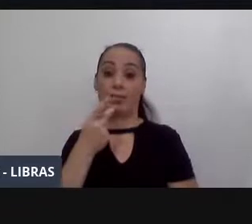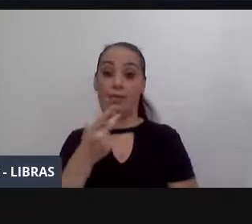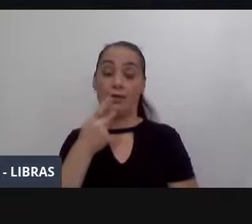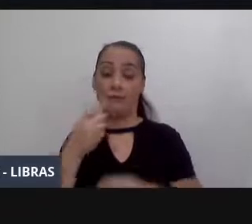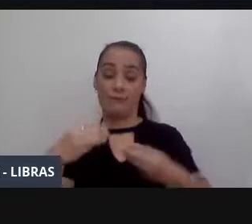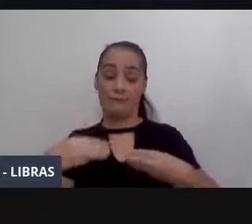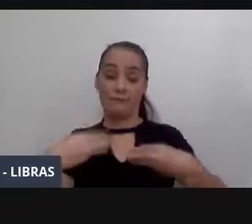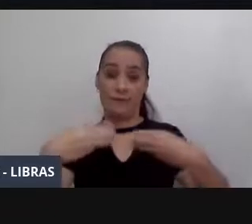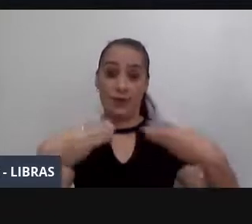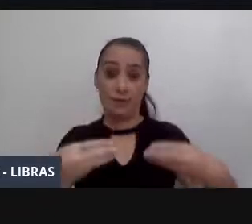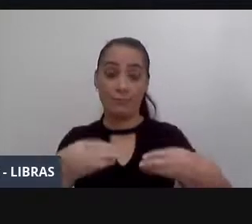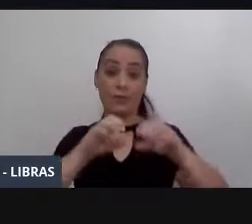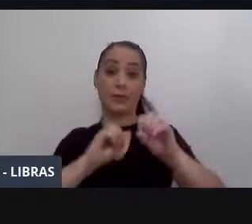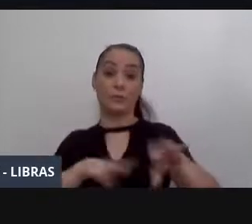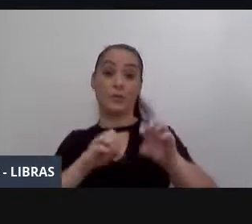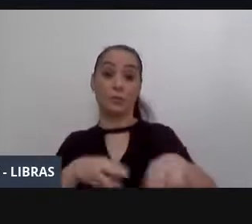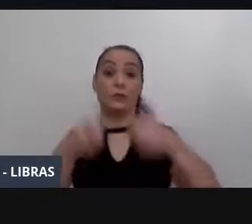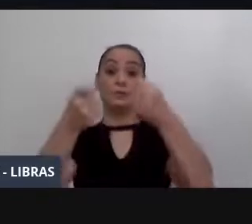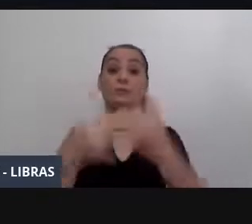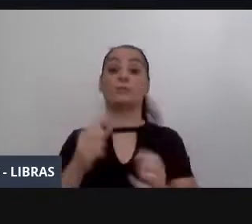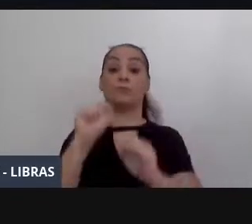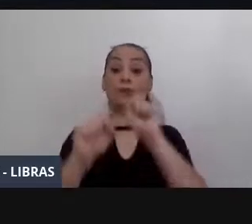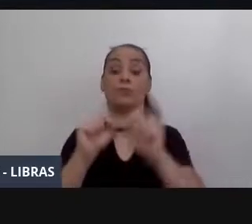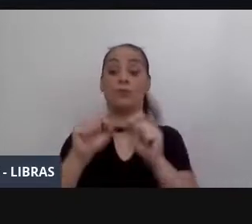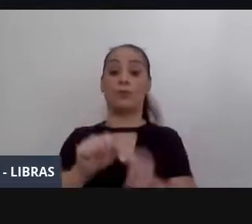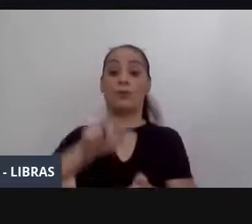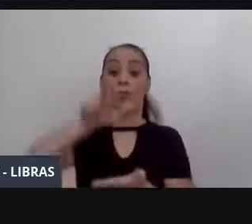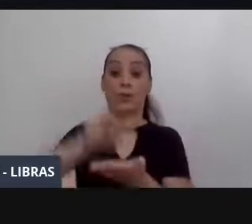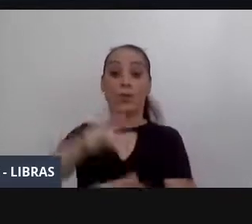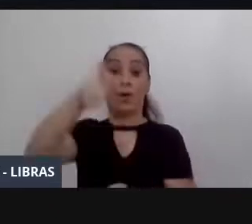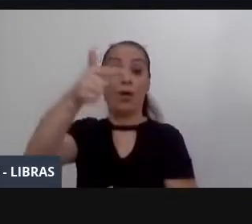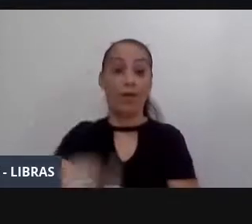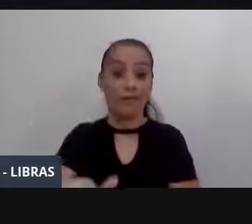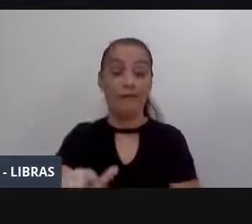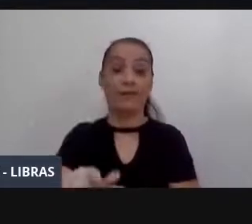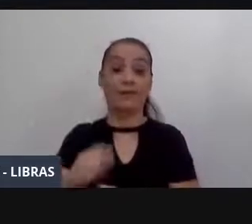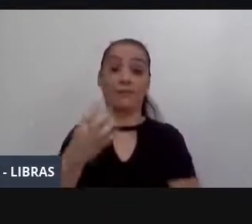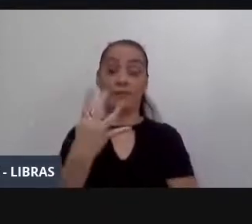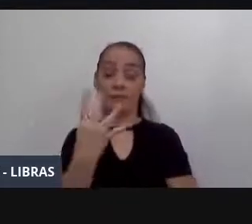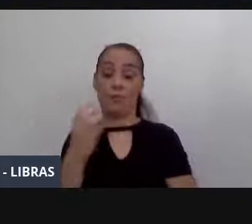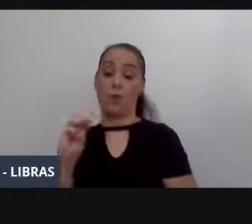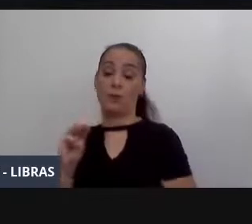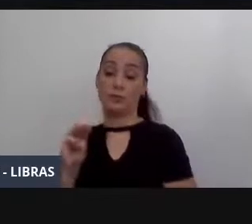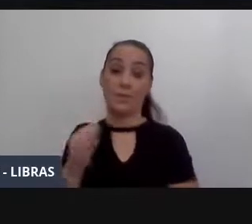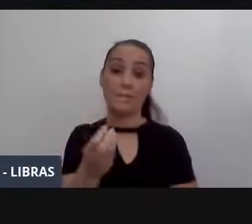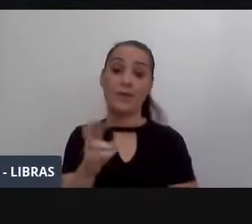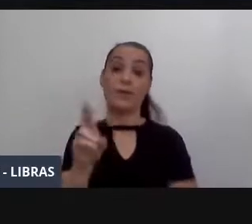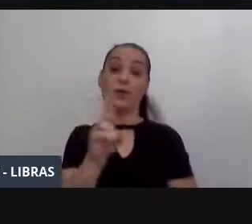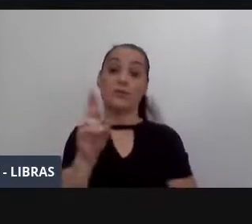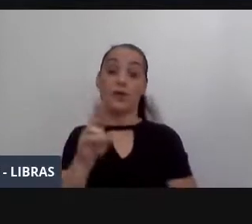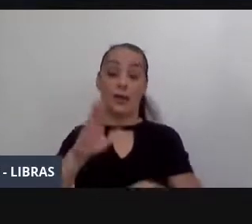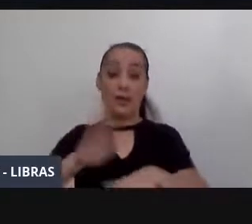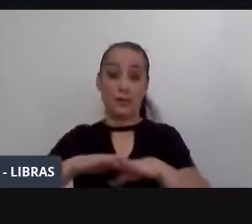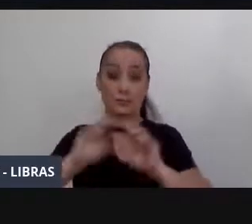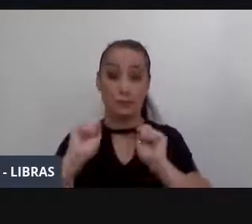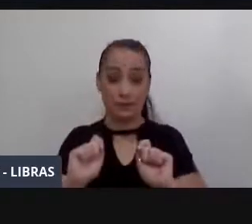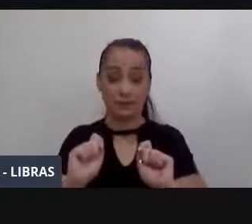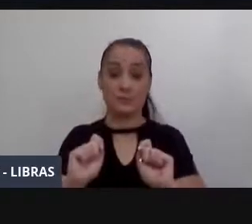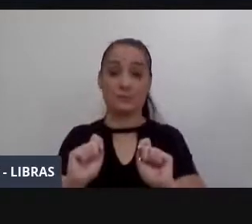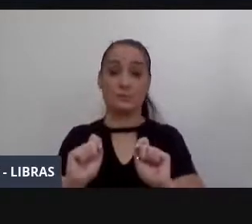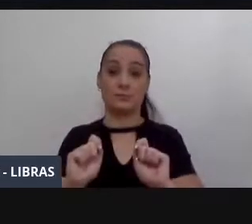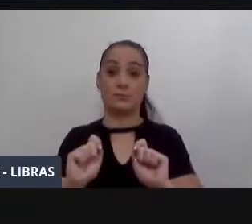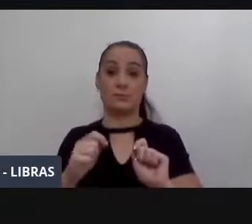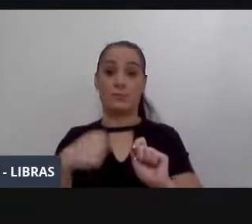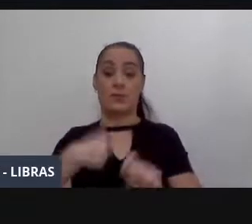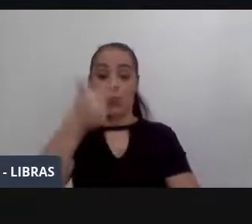Weintraub, dizendo que o Revalida custa cerca de 4 milhões de reais para ser realizado. E aí, de novo, eu digo que eu